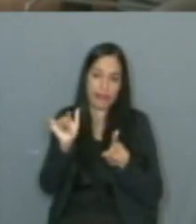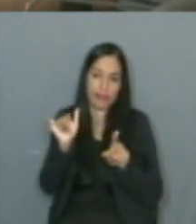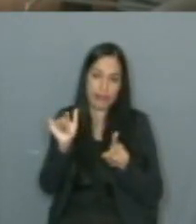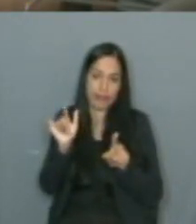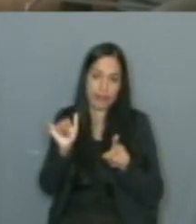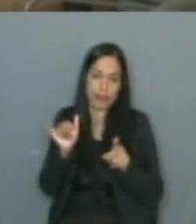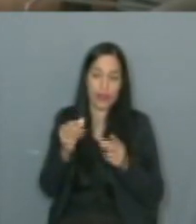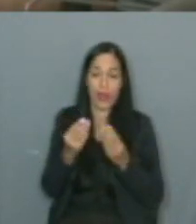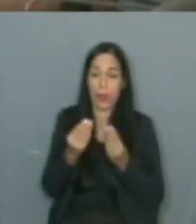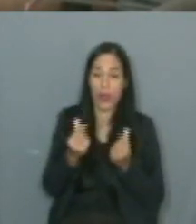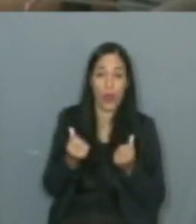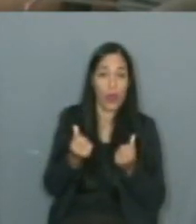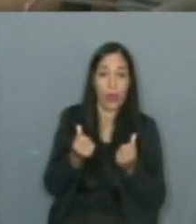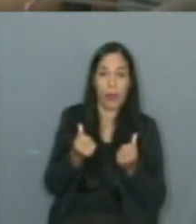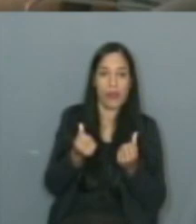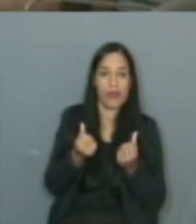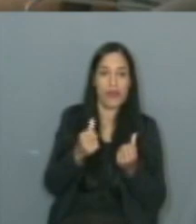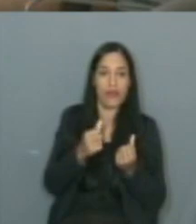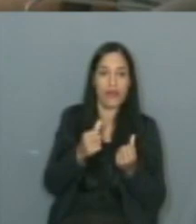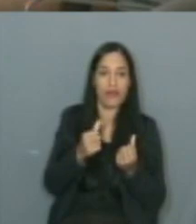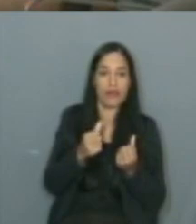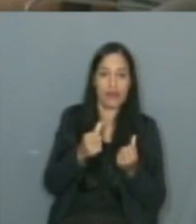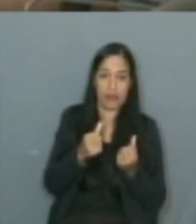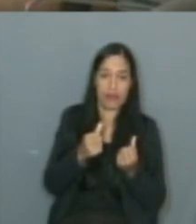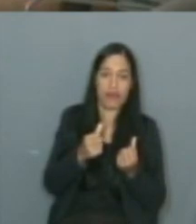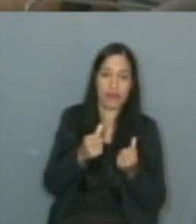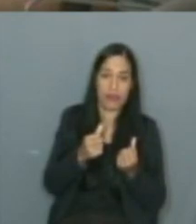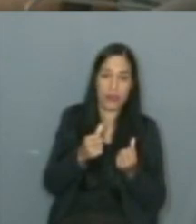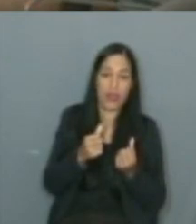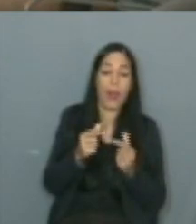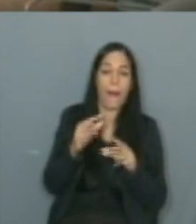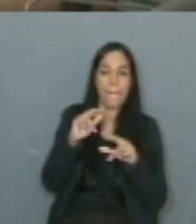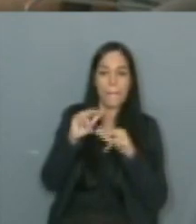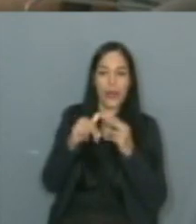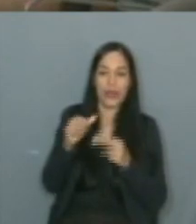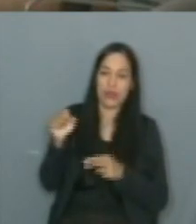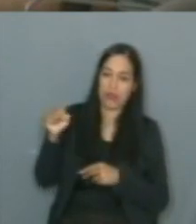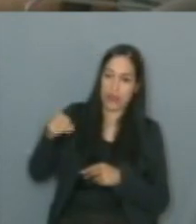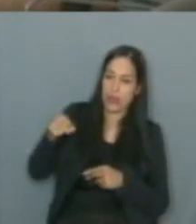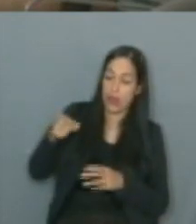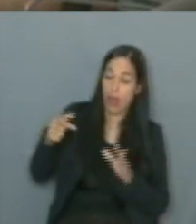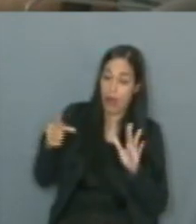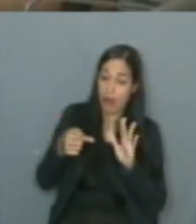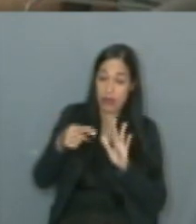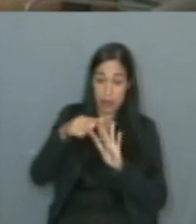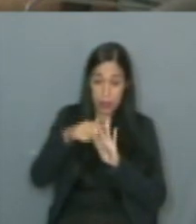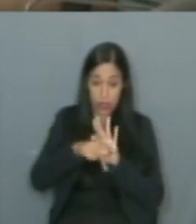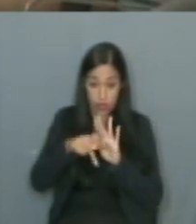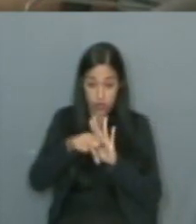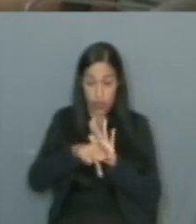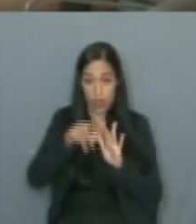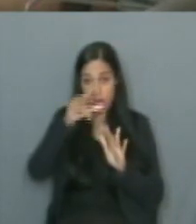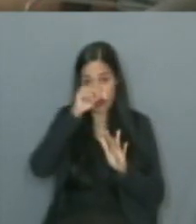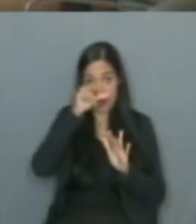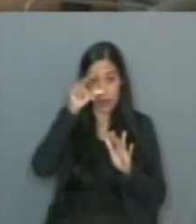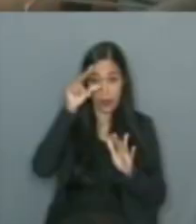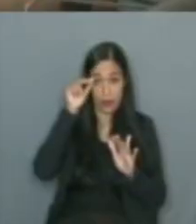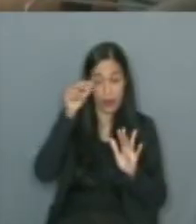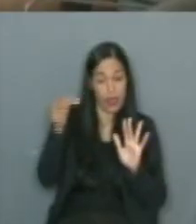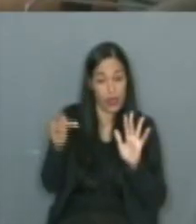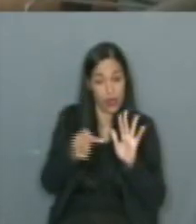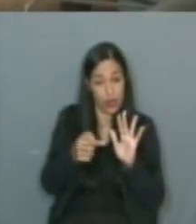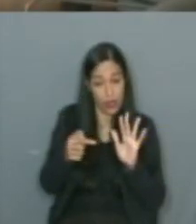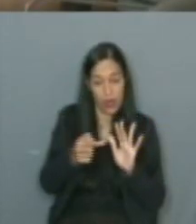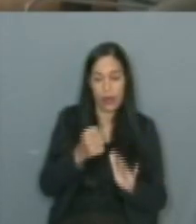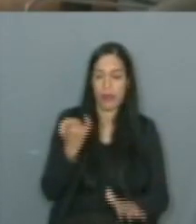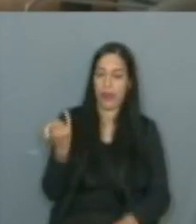não dá para juntar para tirar a CNH. É por isso que, sim, esse projeto do prefeito, esse projeto é